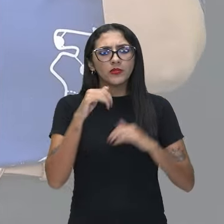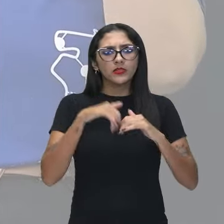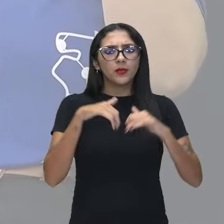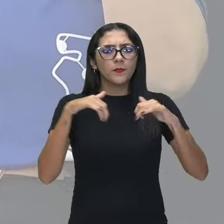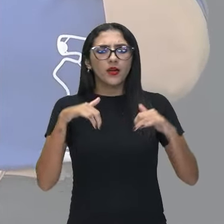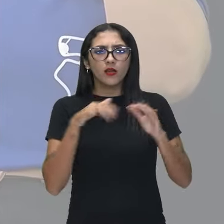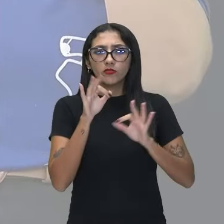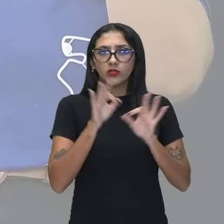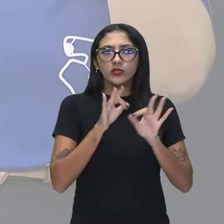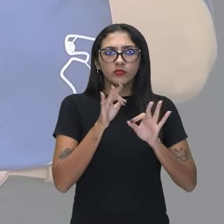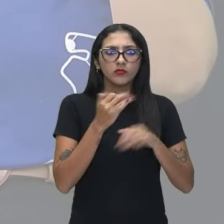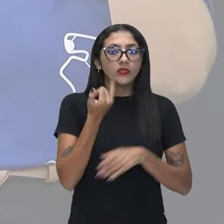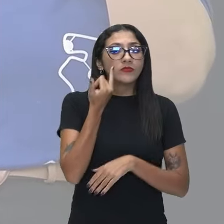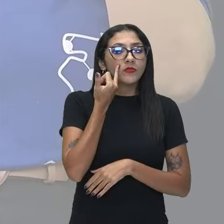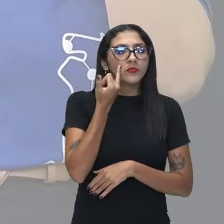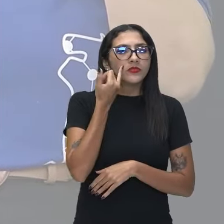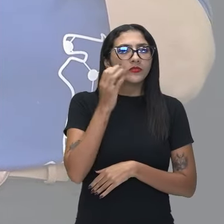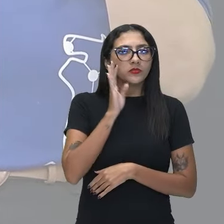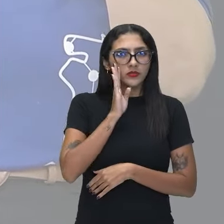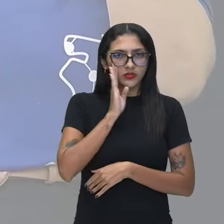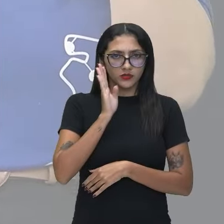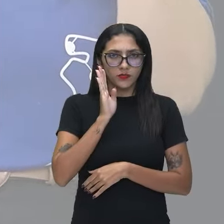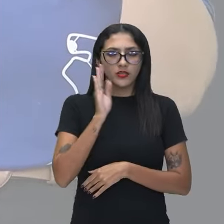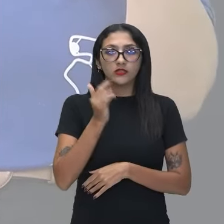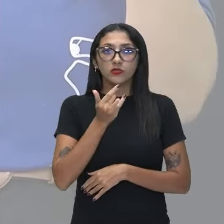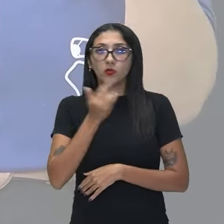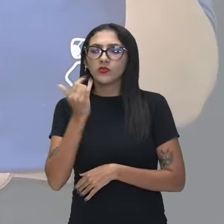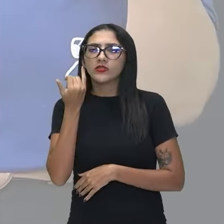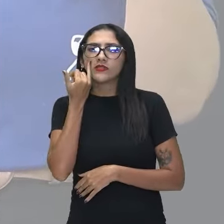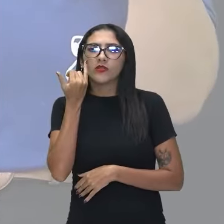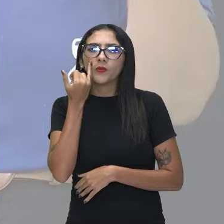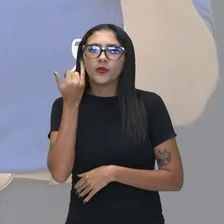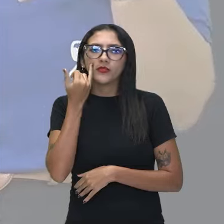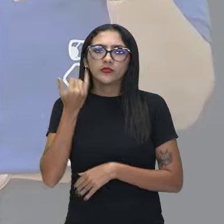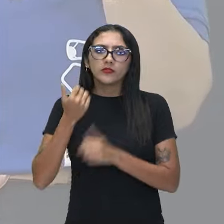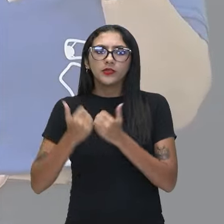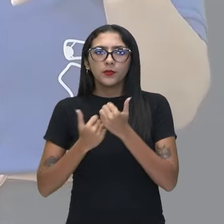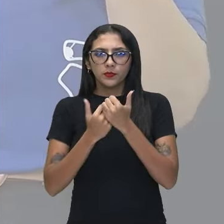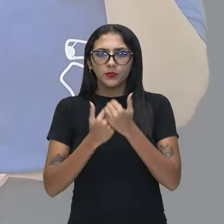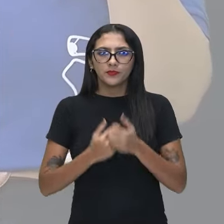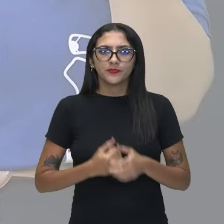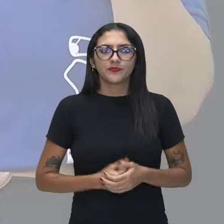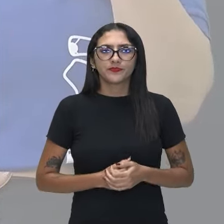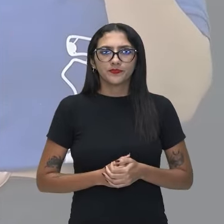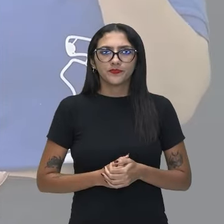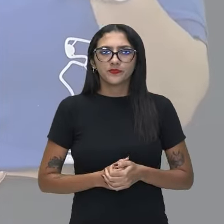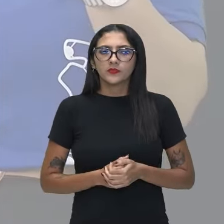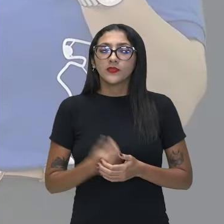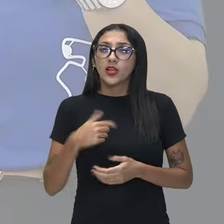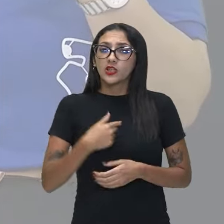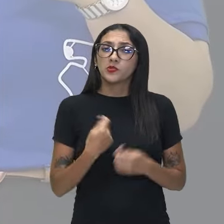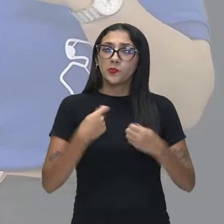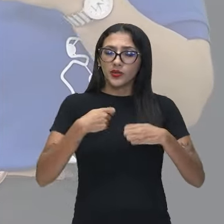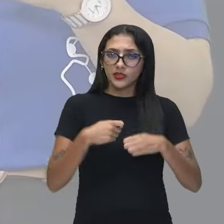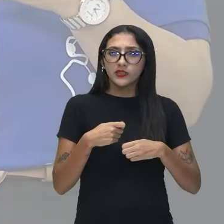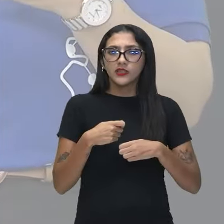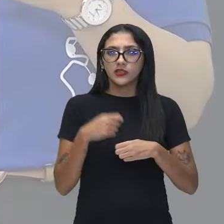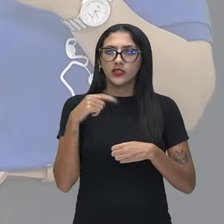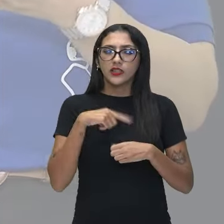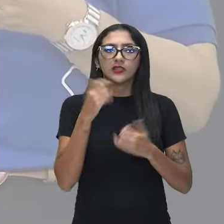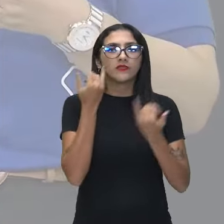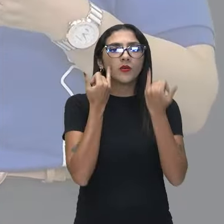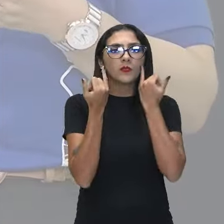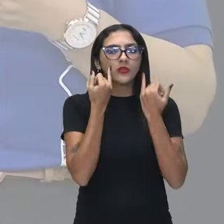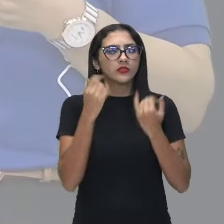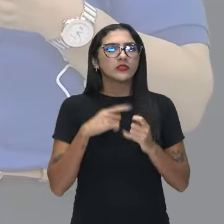entre a informação principal e as informações secundárias. Eu preciso disso para constituir um